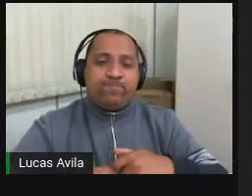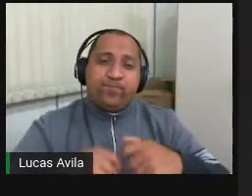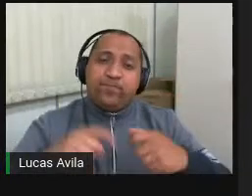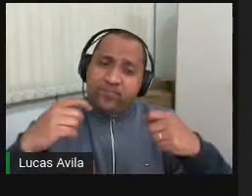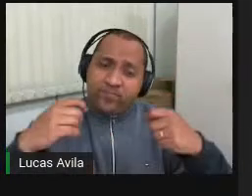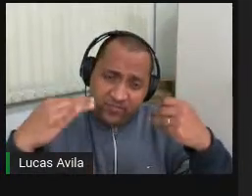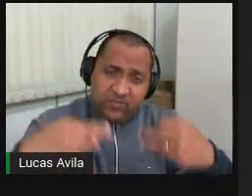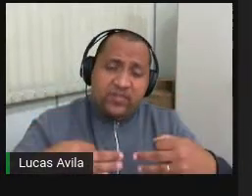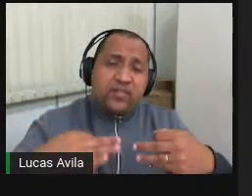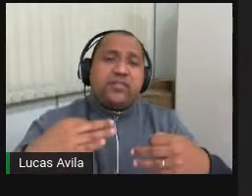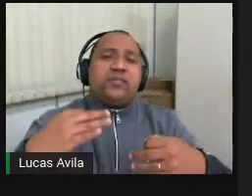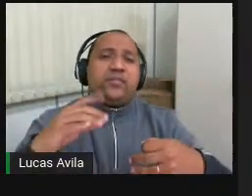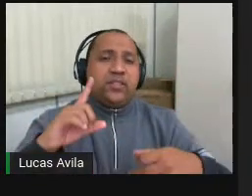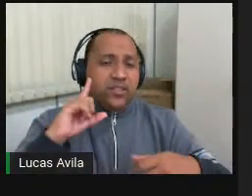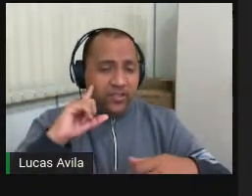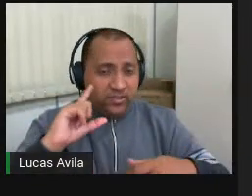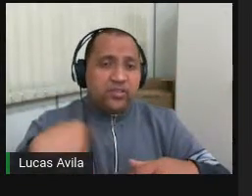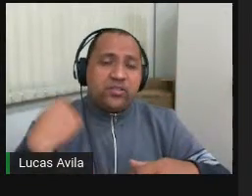em